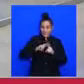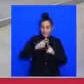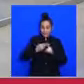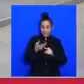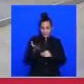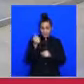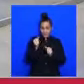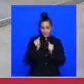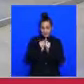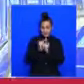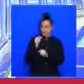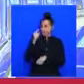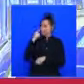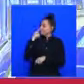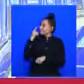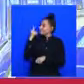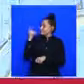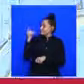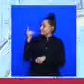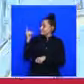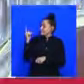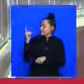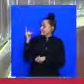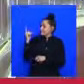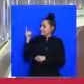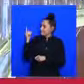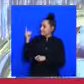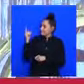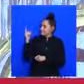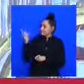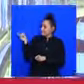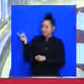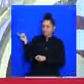vamos lá bolas posicionadas valendo